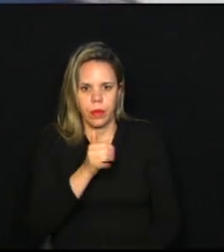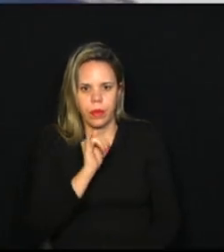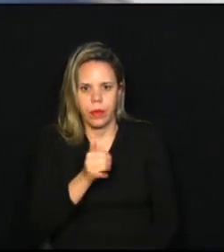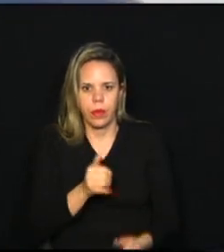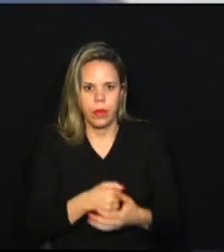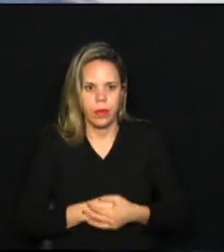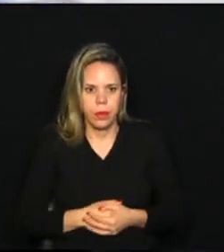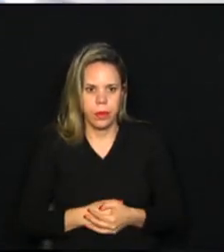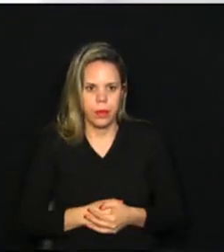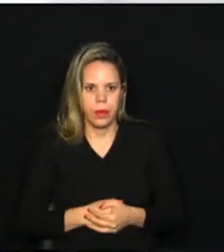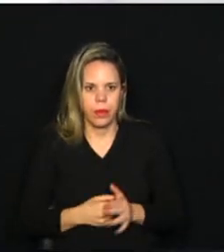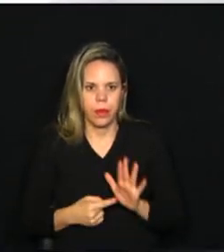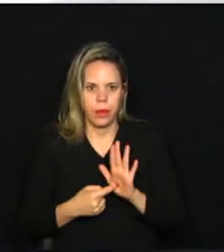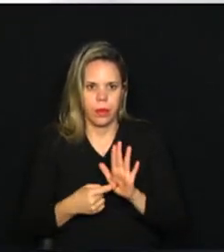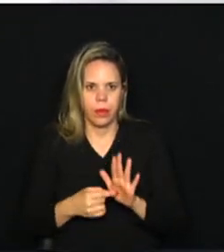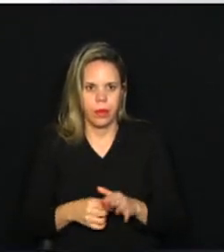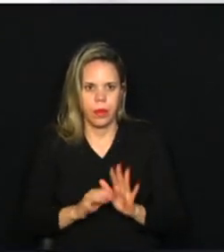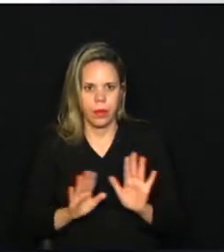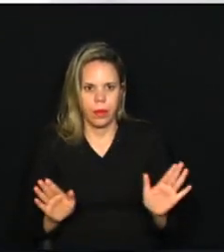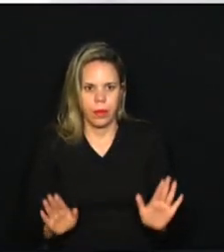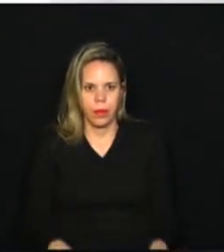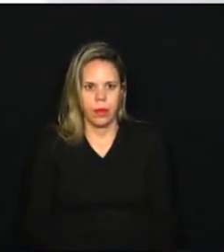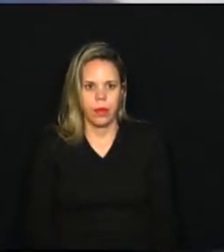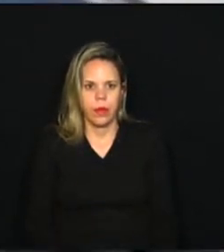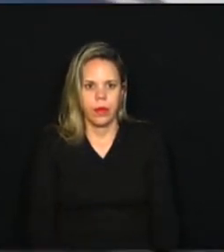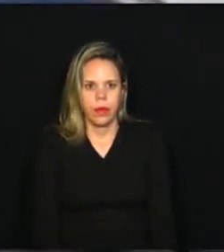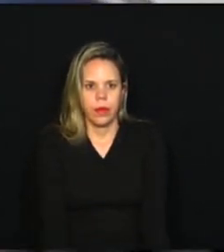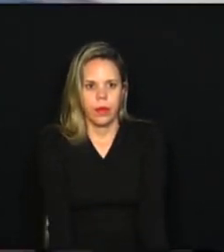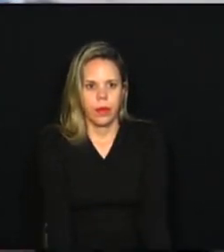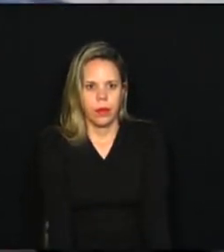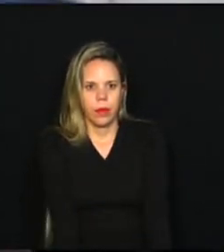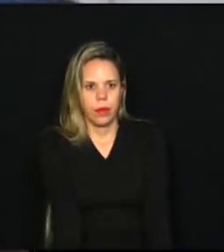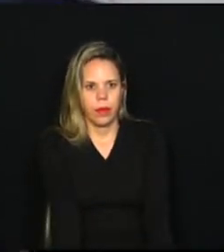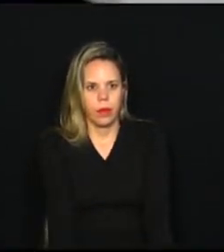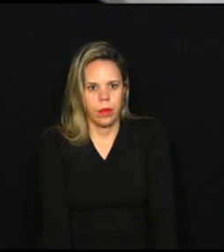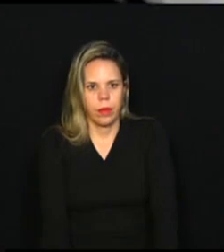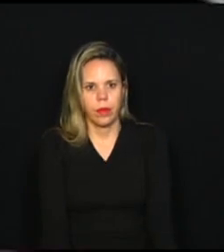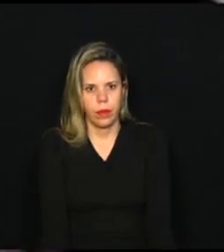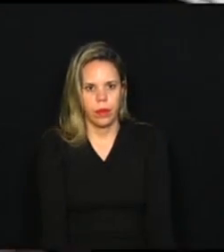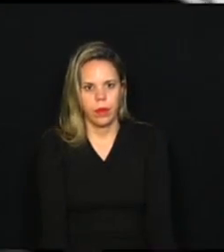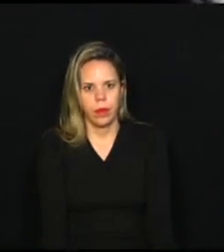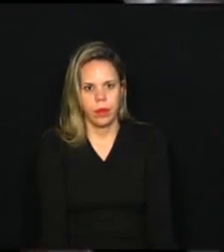de apresentar, né? Deixa eu ver aqui. Então, acho que tem